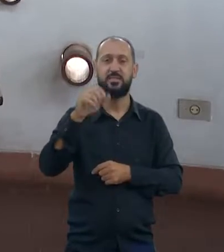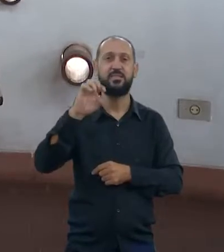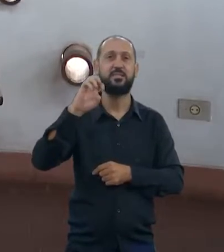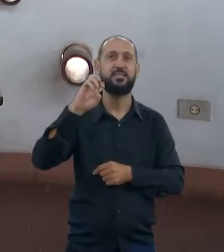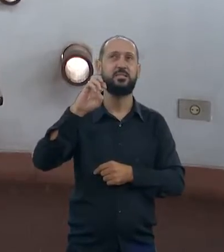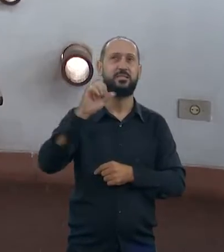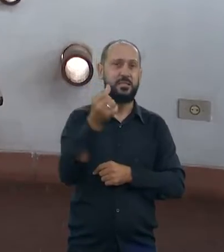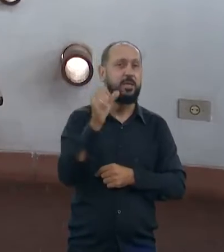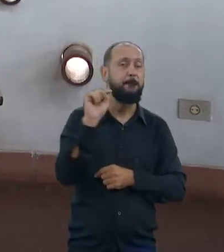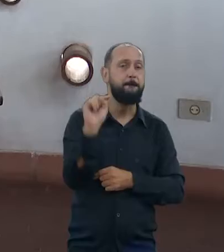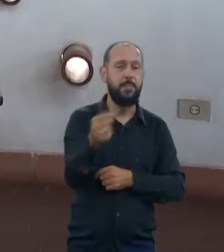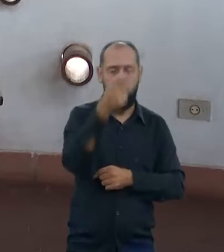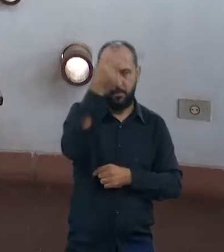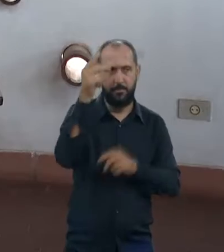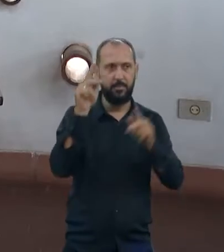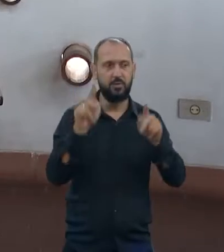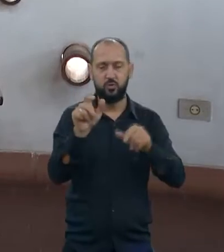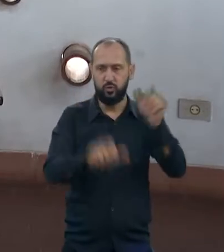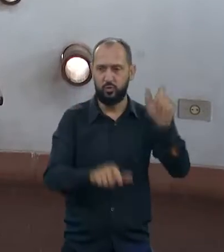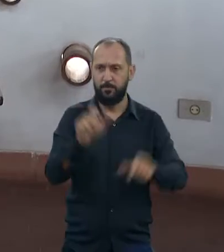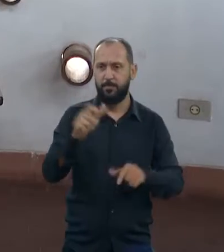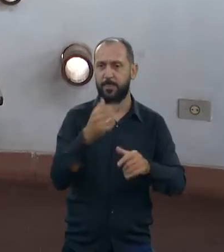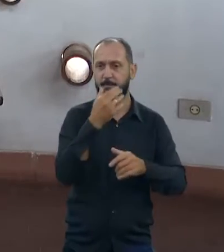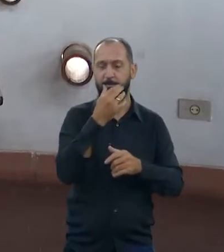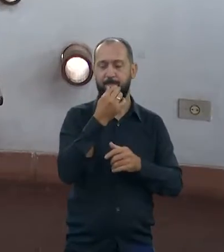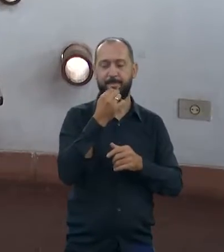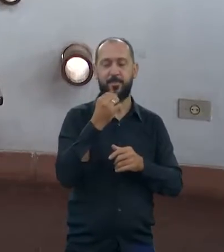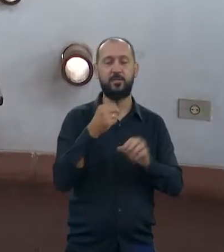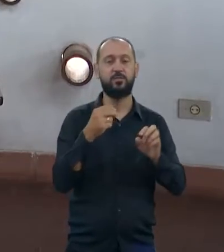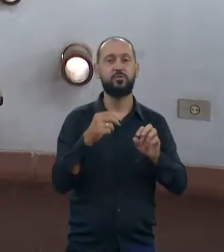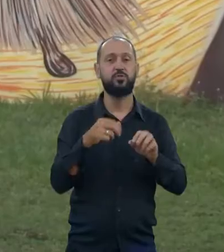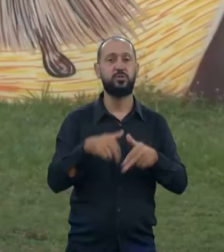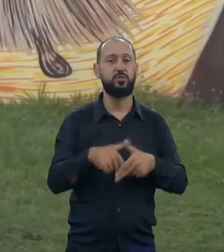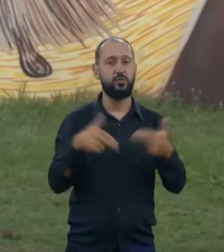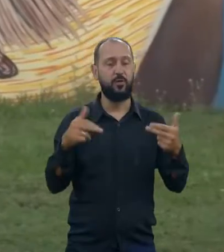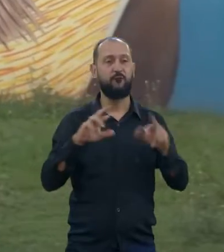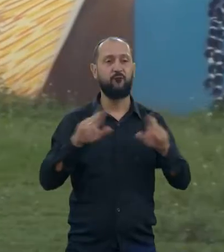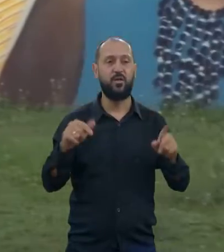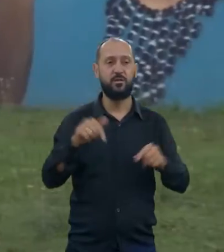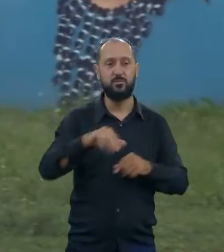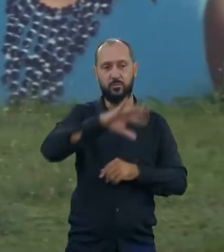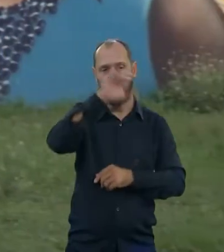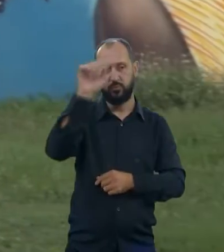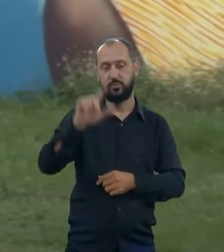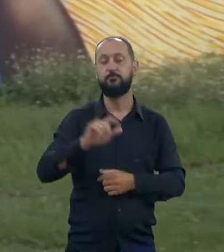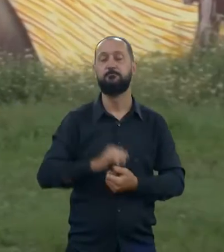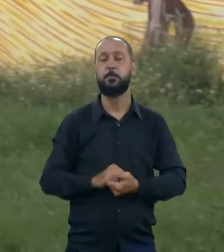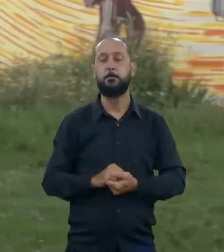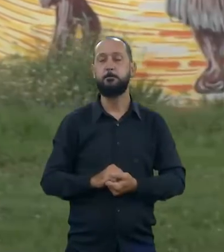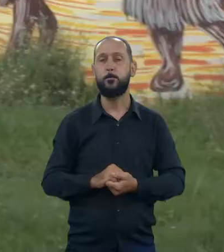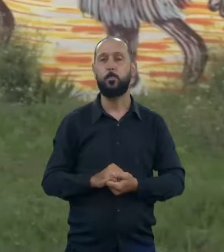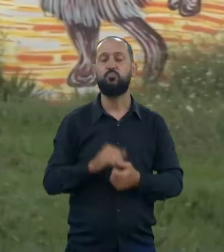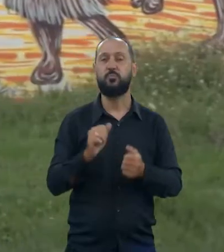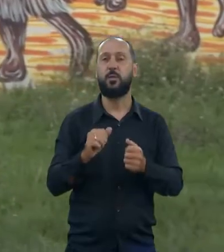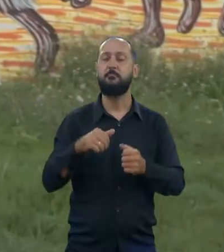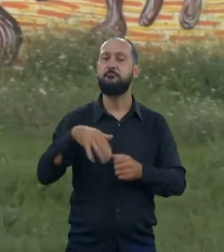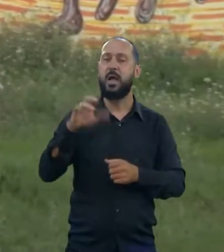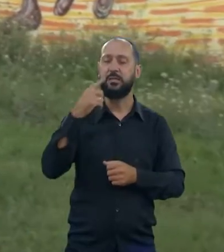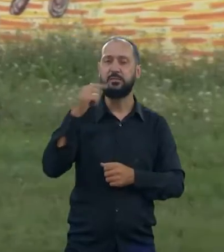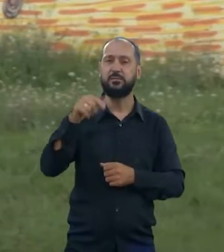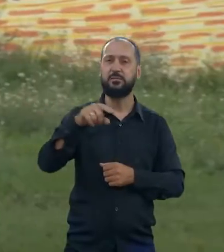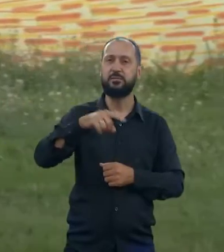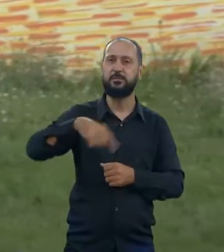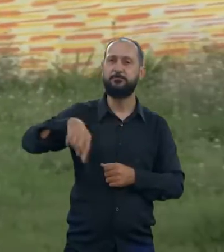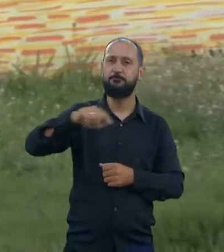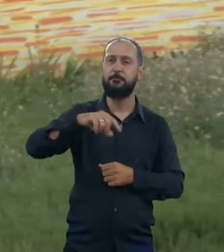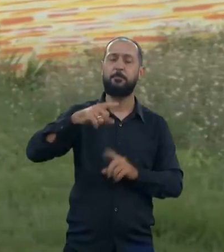mil cidadãos indígenas, somos 8 etnias no estado de Mato Grosso do Sul, né, está concentrada a maior